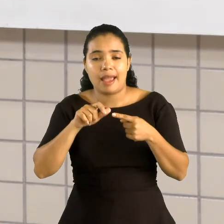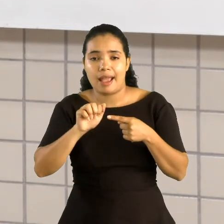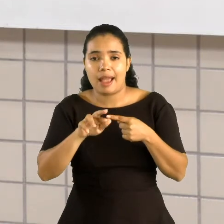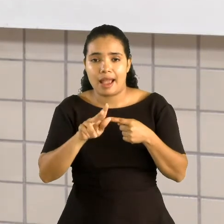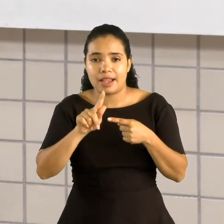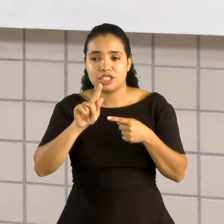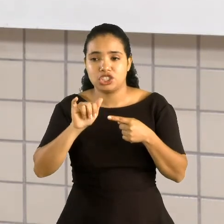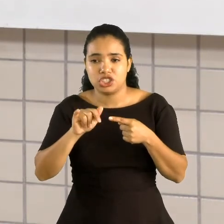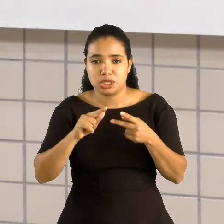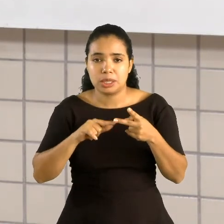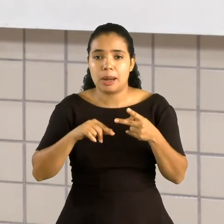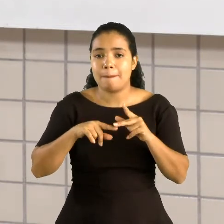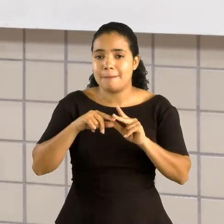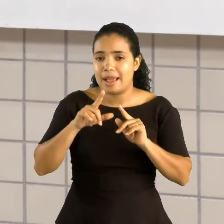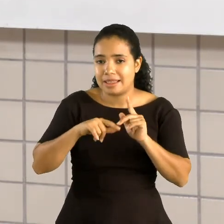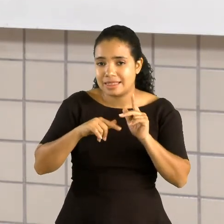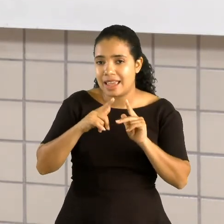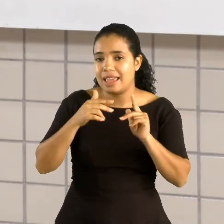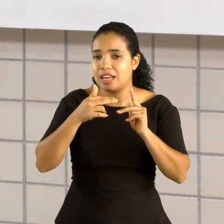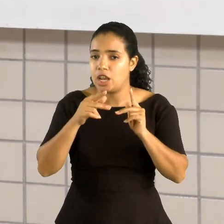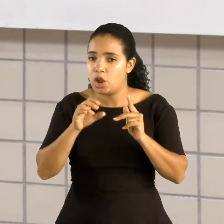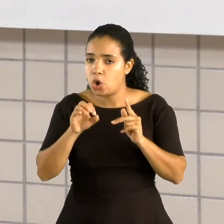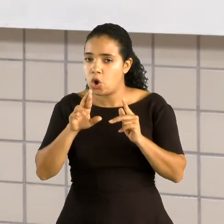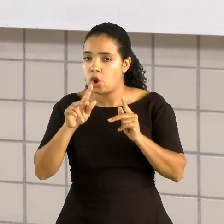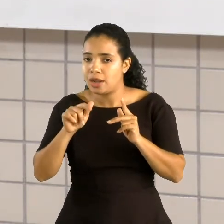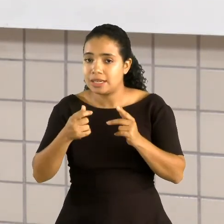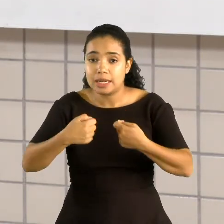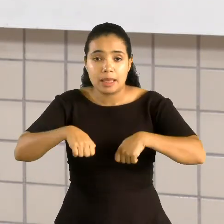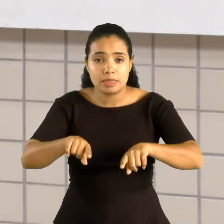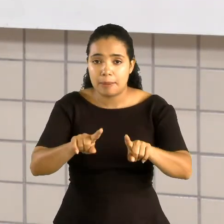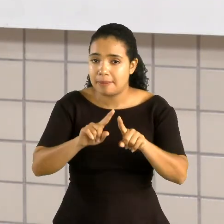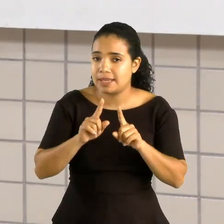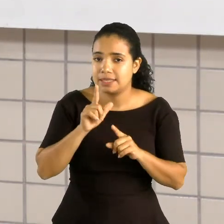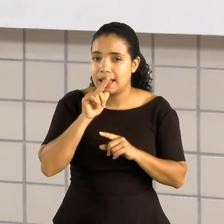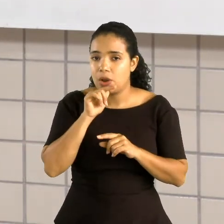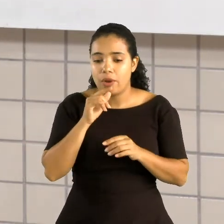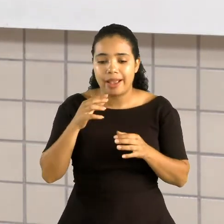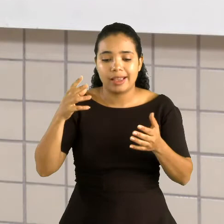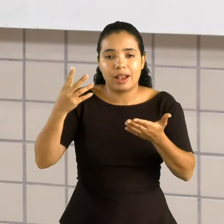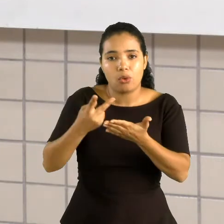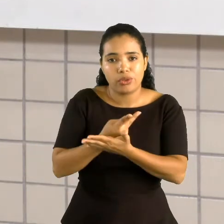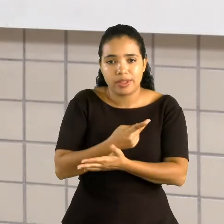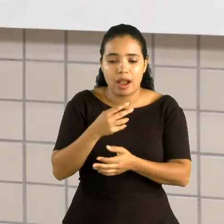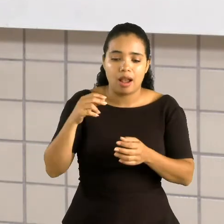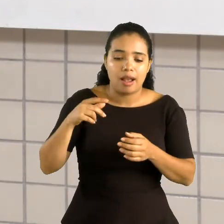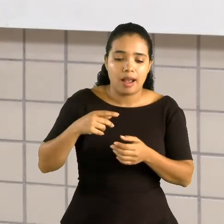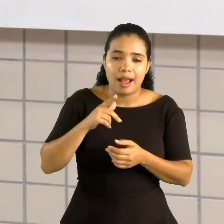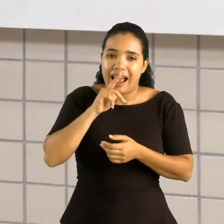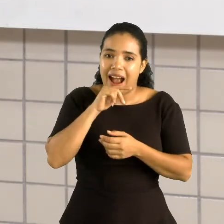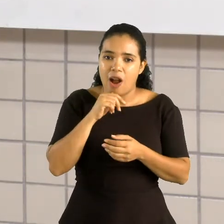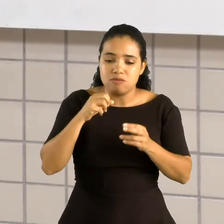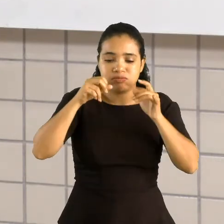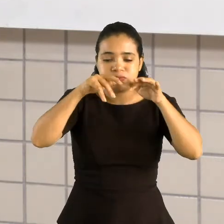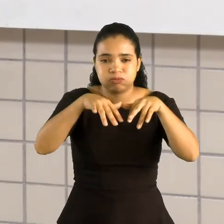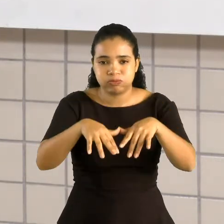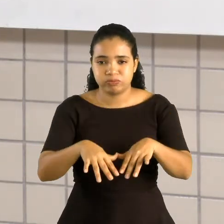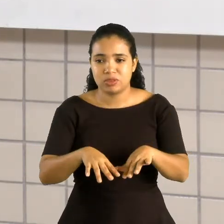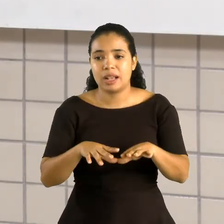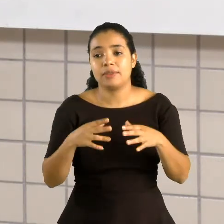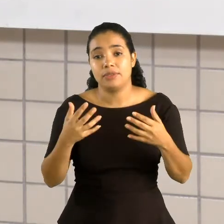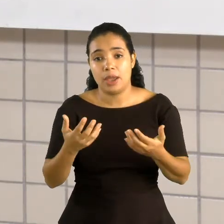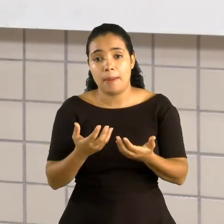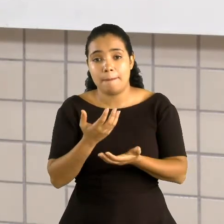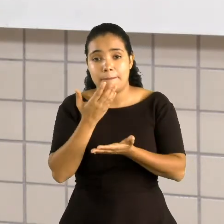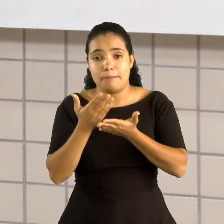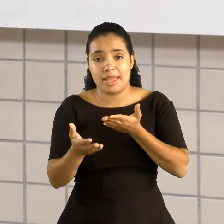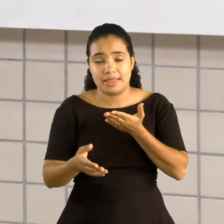matéria orgânica e tudo mais. Ele não precisa de muita água e ele recebe muita água. Vai acontecer que nem na arenização. Ele vai